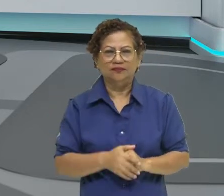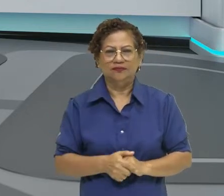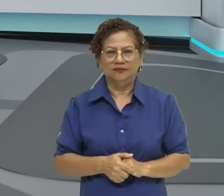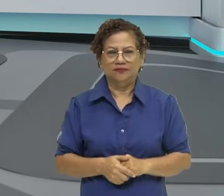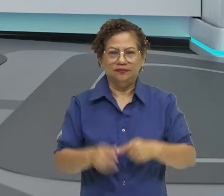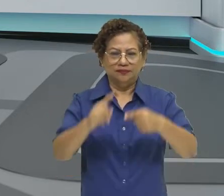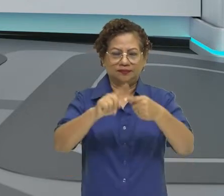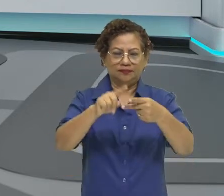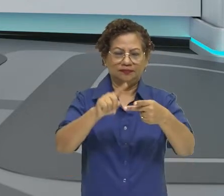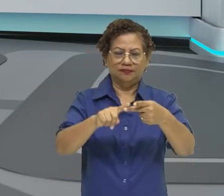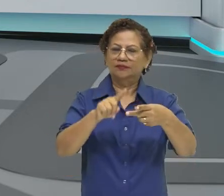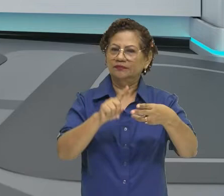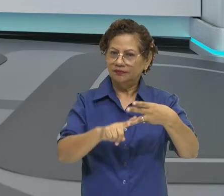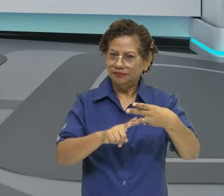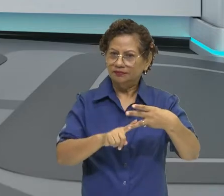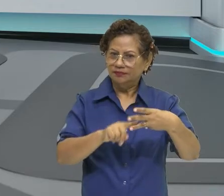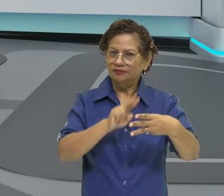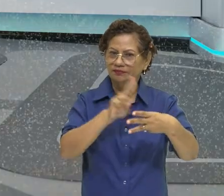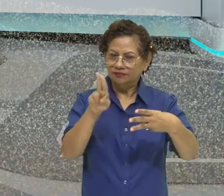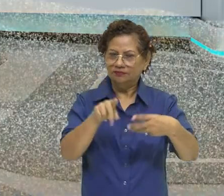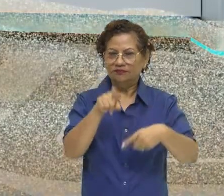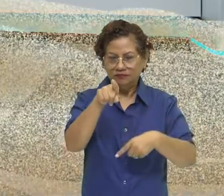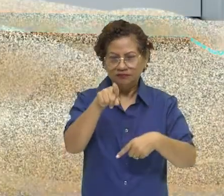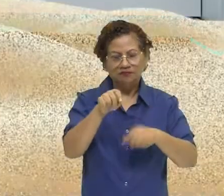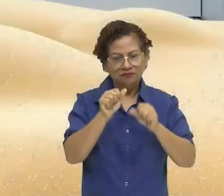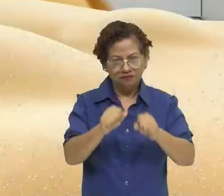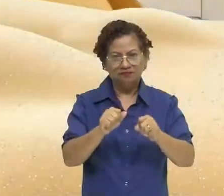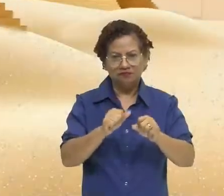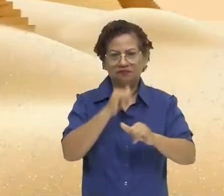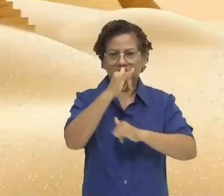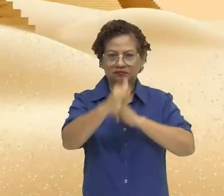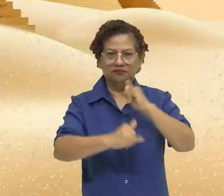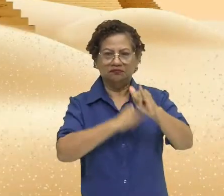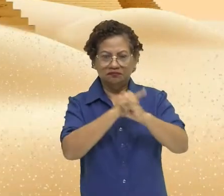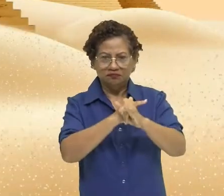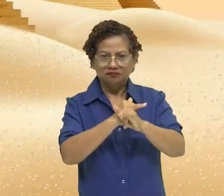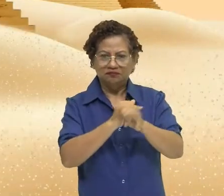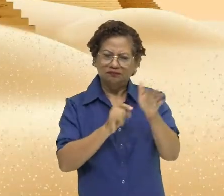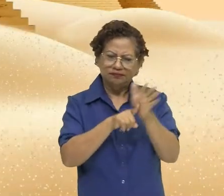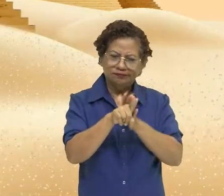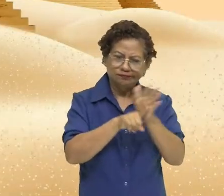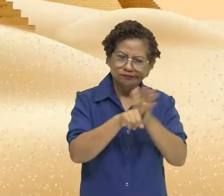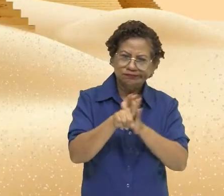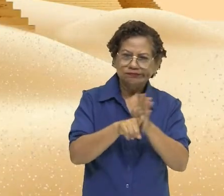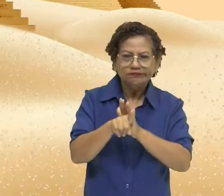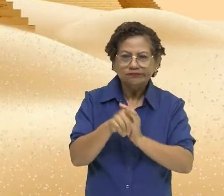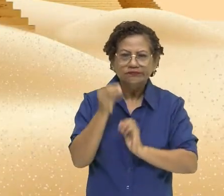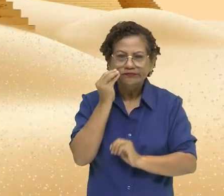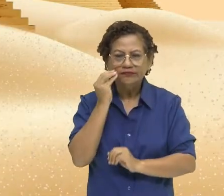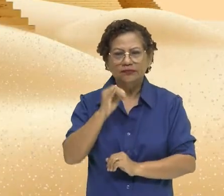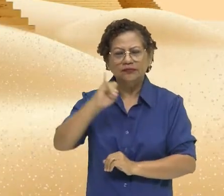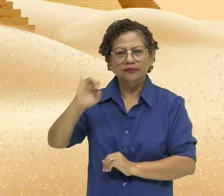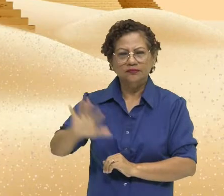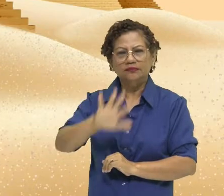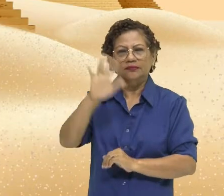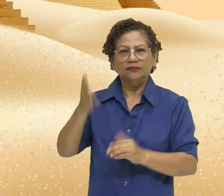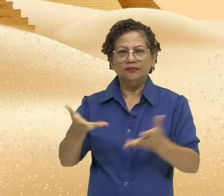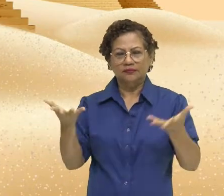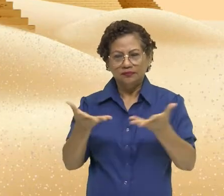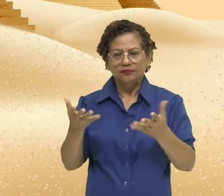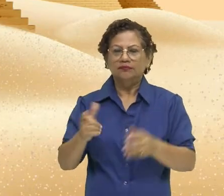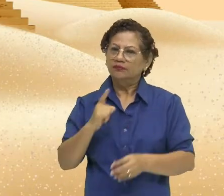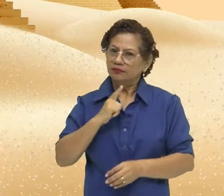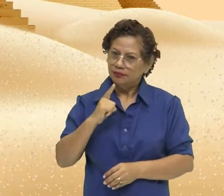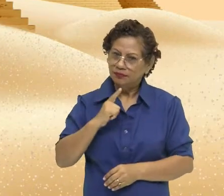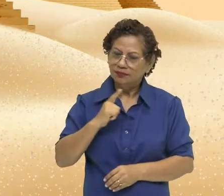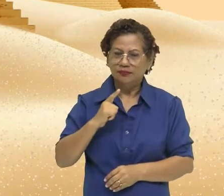Quéfren e Miquerinos. Vocês vão ver como está o estado das pirâmides. Elas ainda existem,